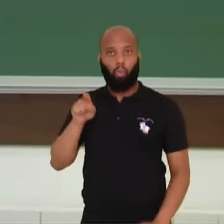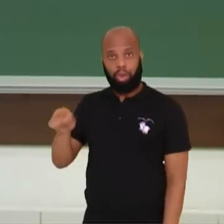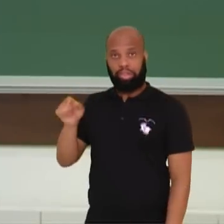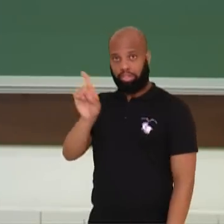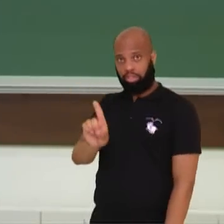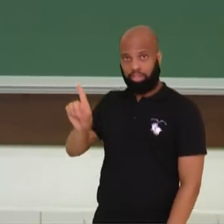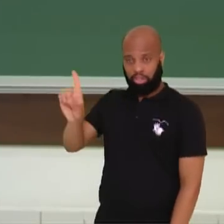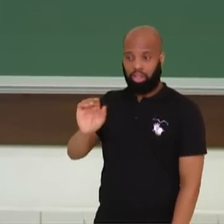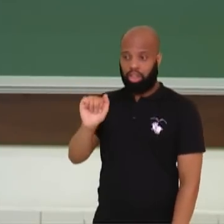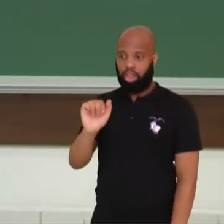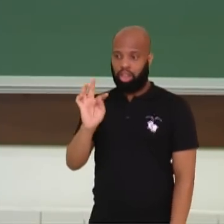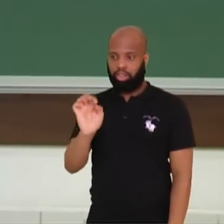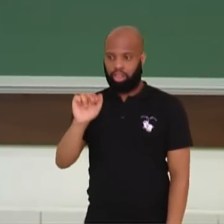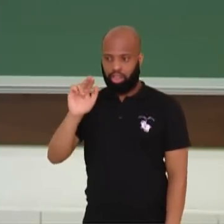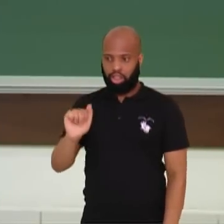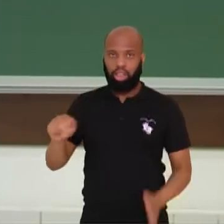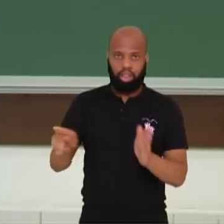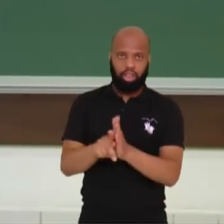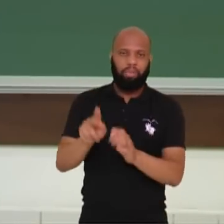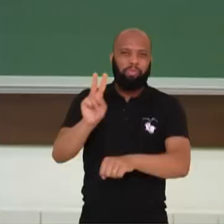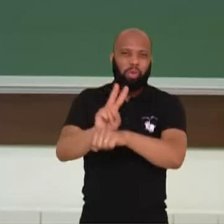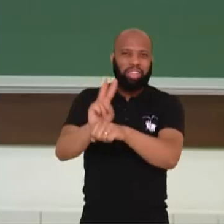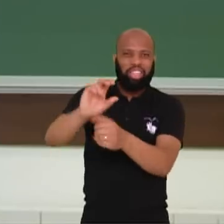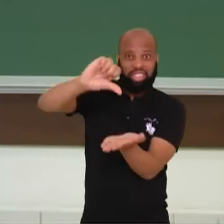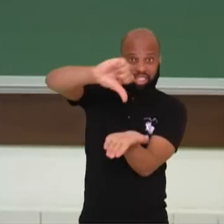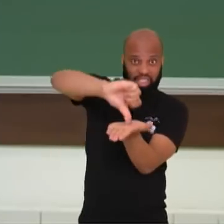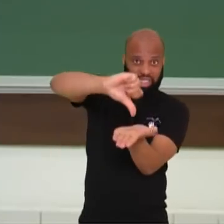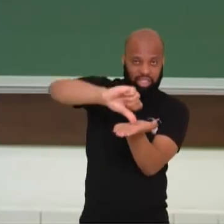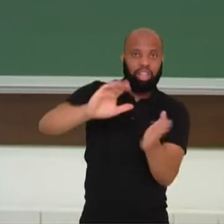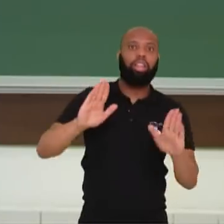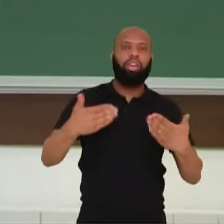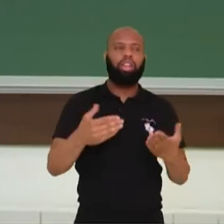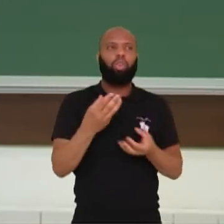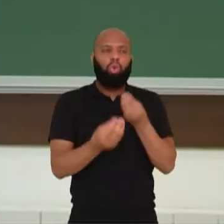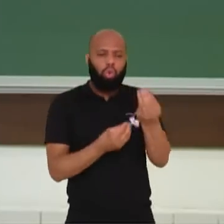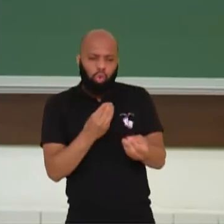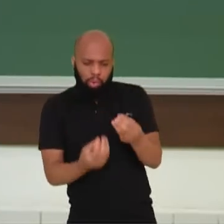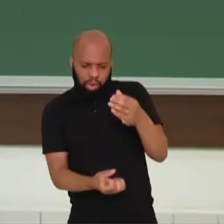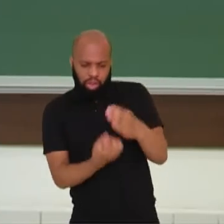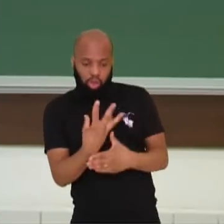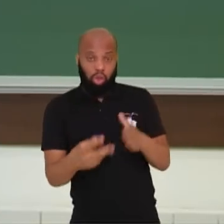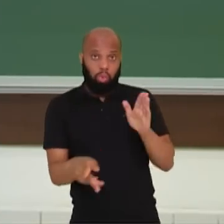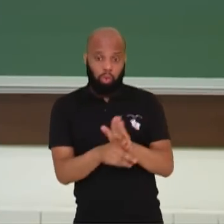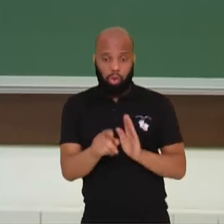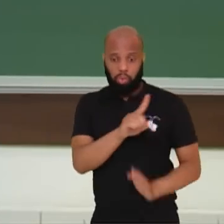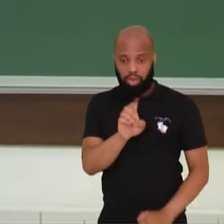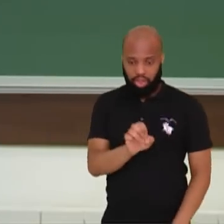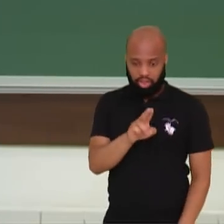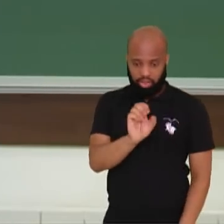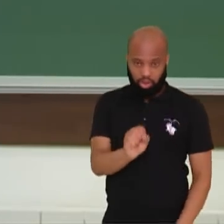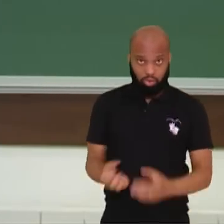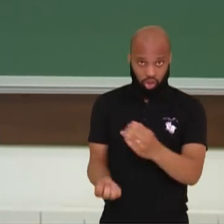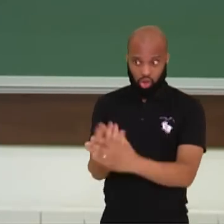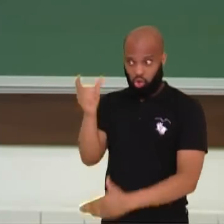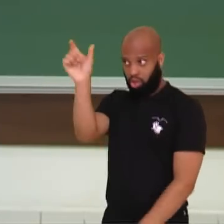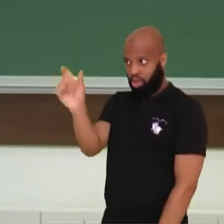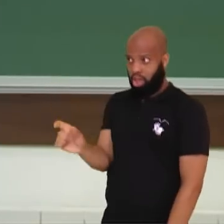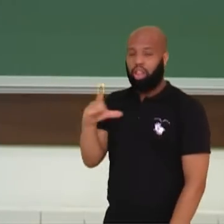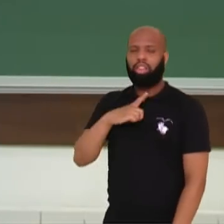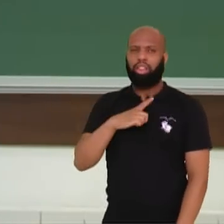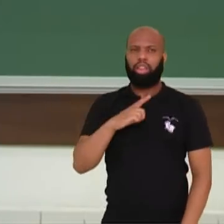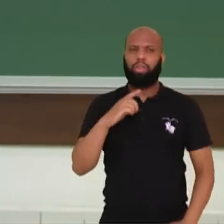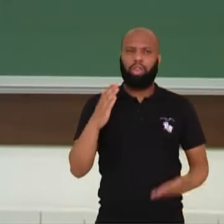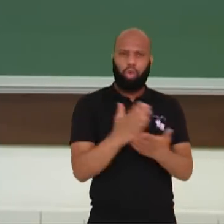deusa protetora da cidade de Atenas, ela foi gerada a partir de Zeus. Há várias narrativas. Uma delas